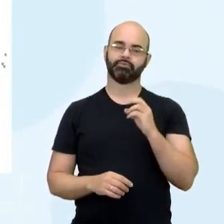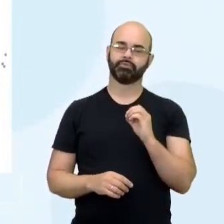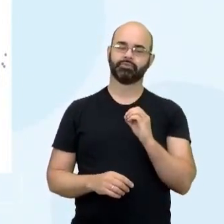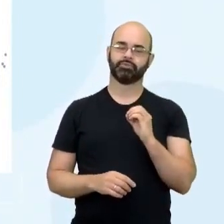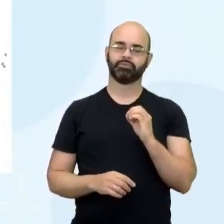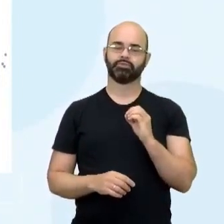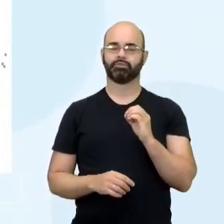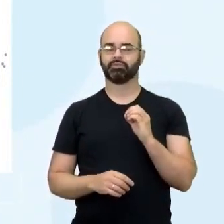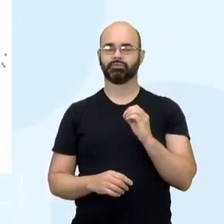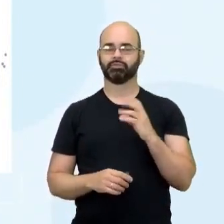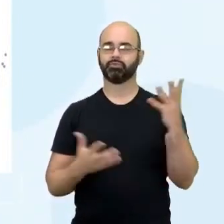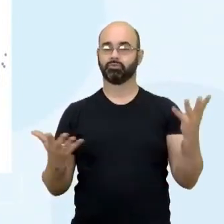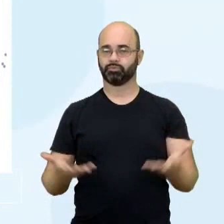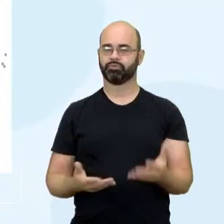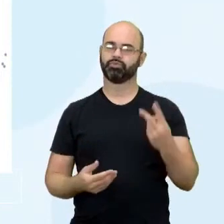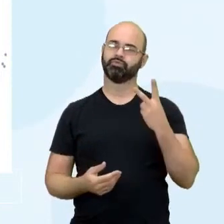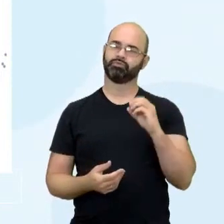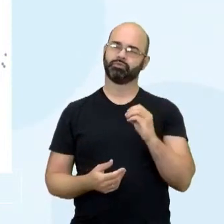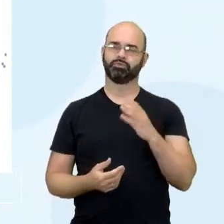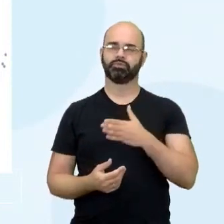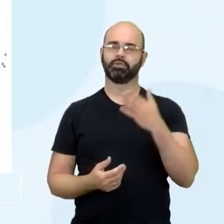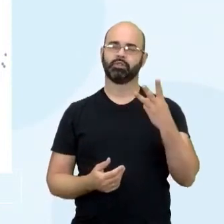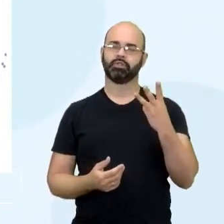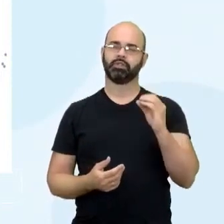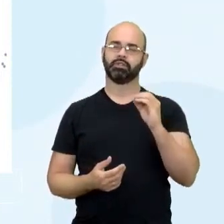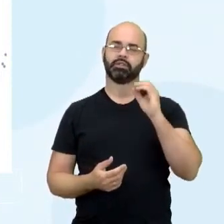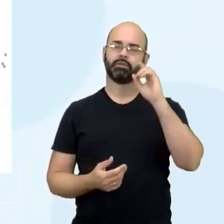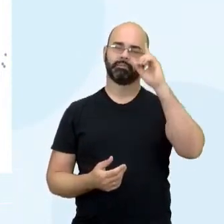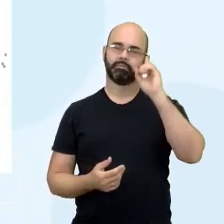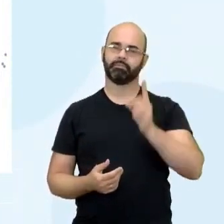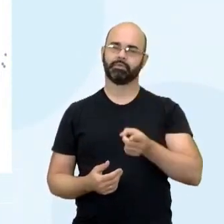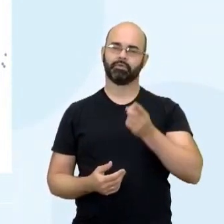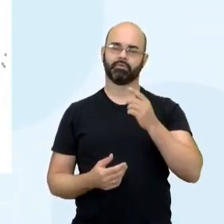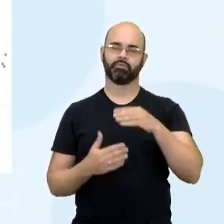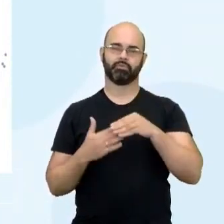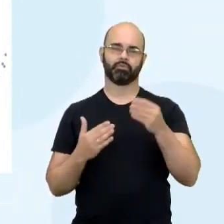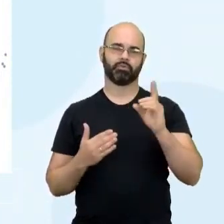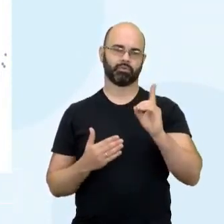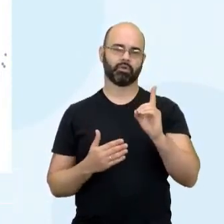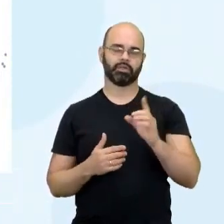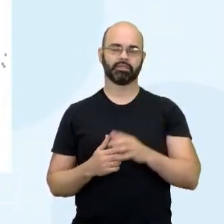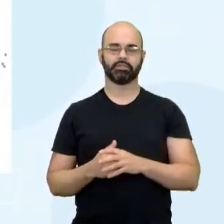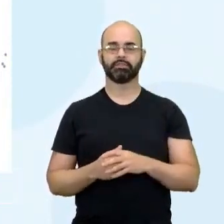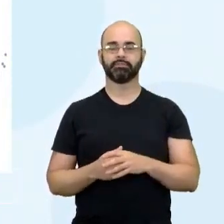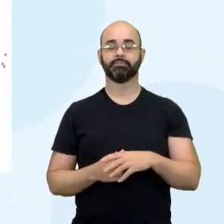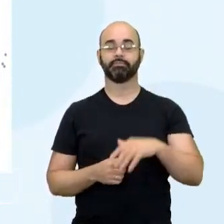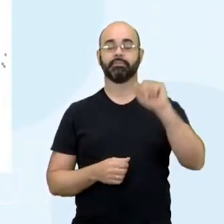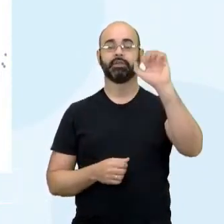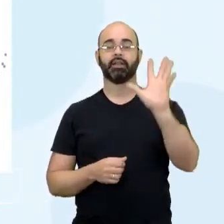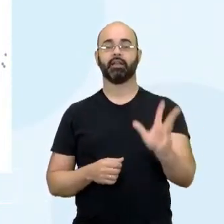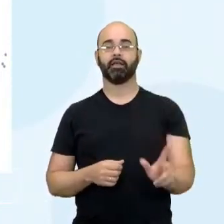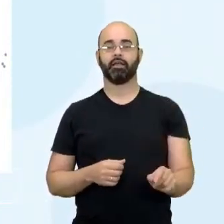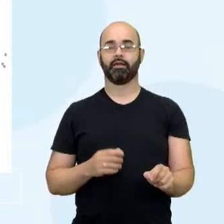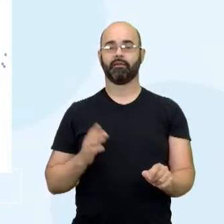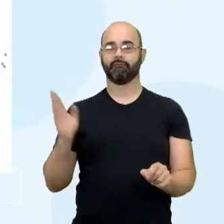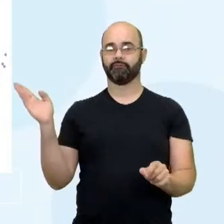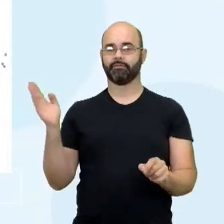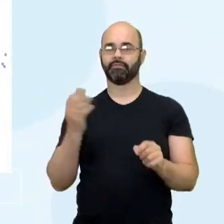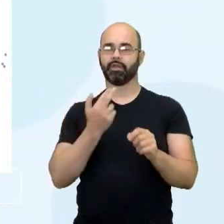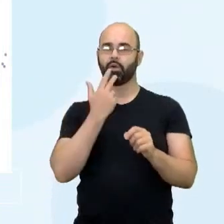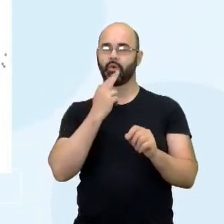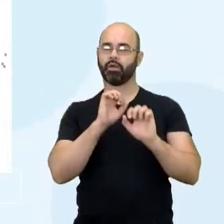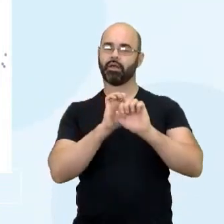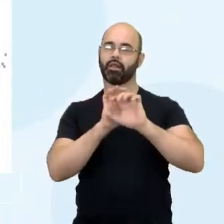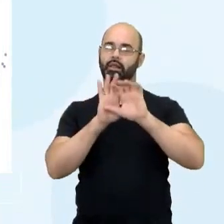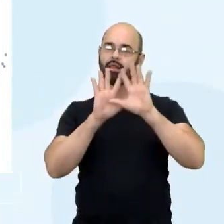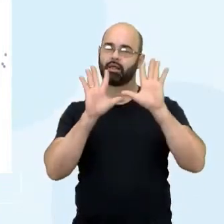20 a 35 mil dólares, né? E temos lá no continente africano, né, e a gente vê as cores mais